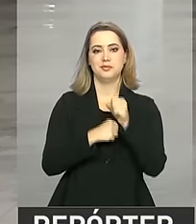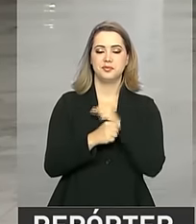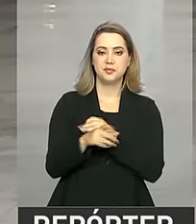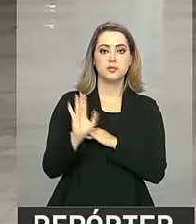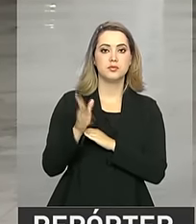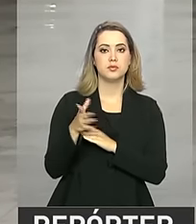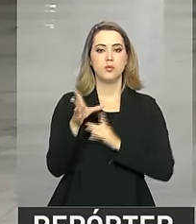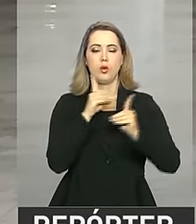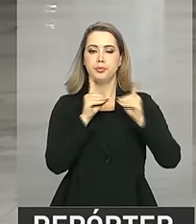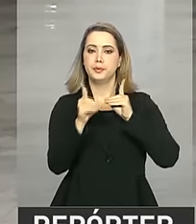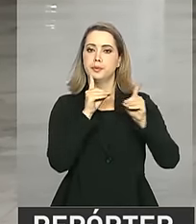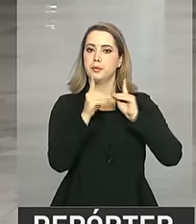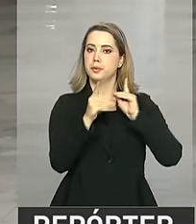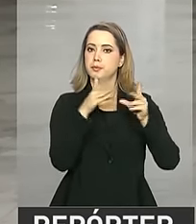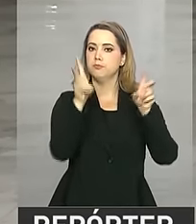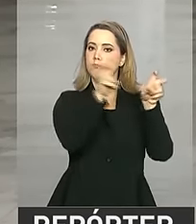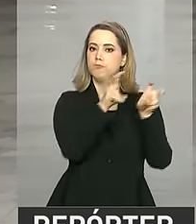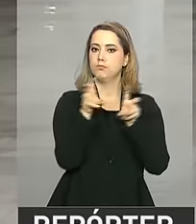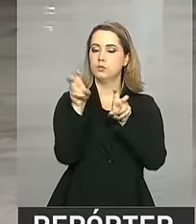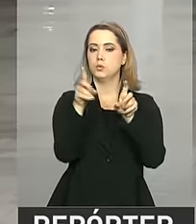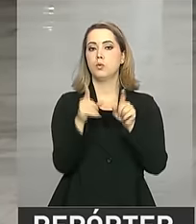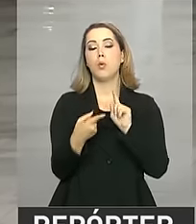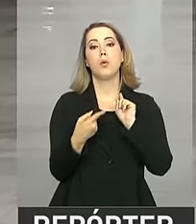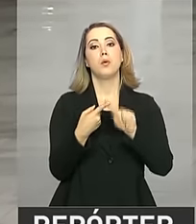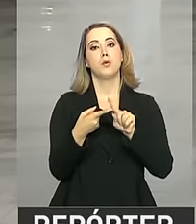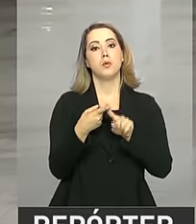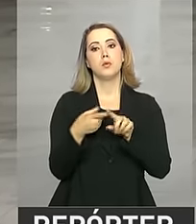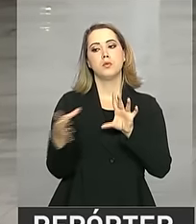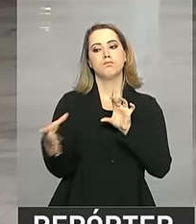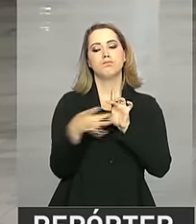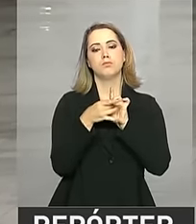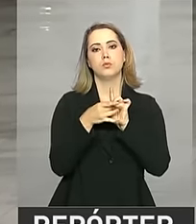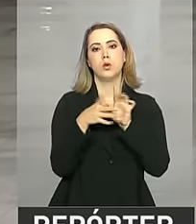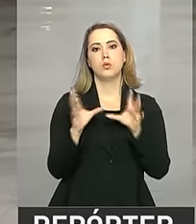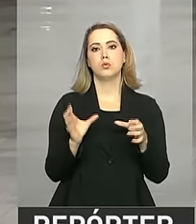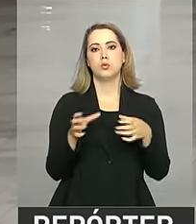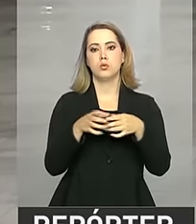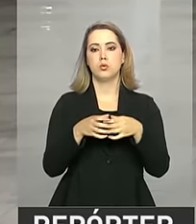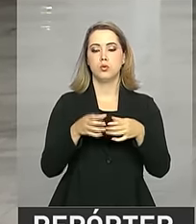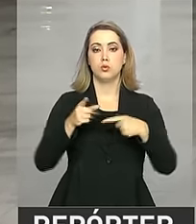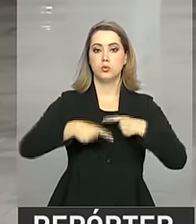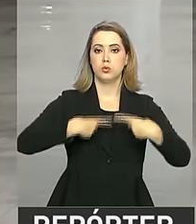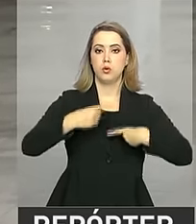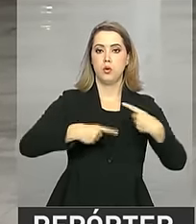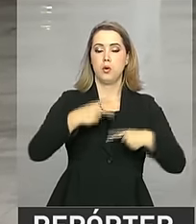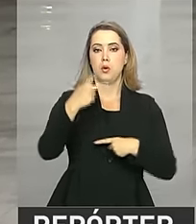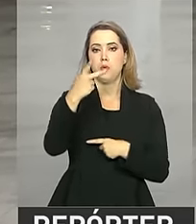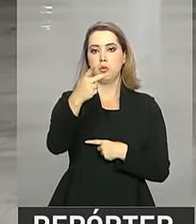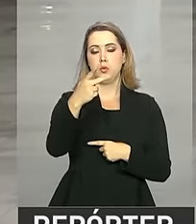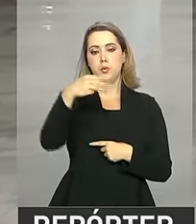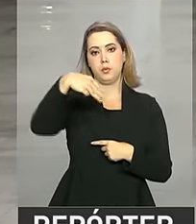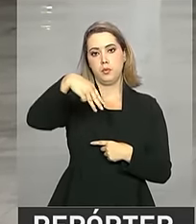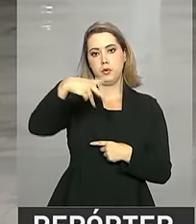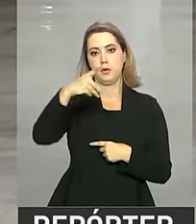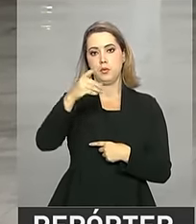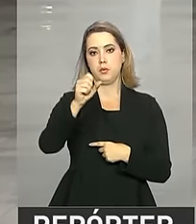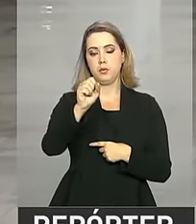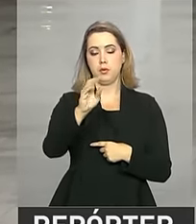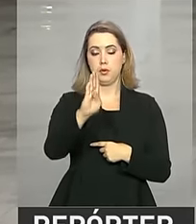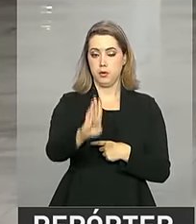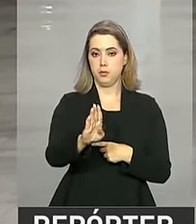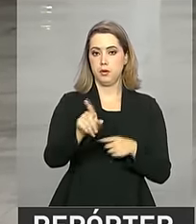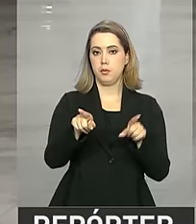de interesse em comum. O primeiro assunto foi a união do PMDB com o PSDB para a gestão da cidade. Também